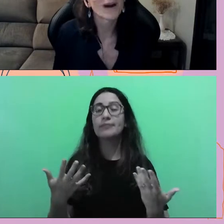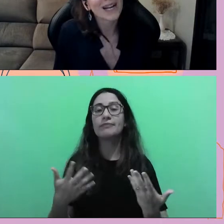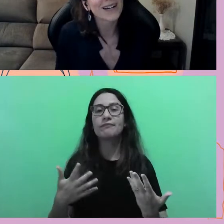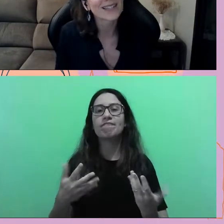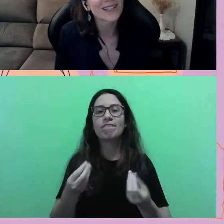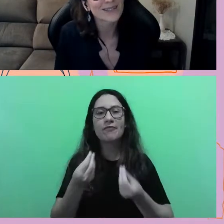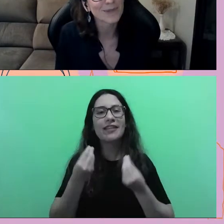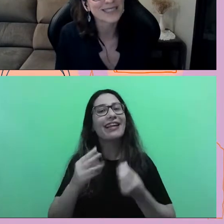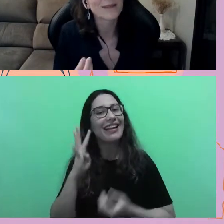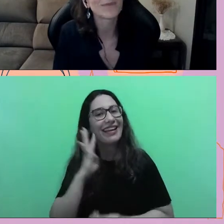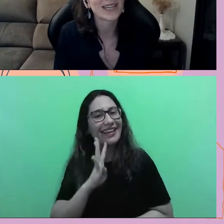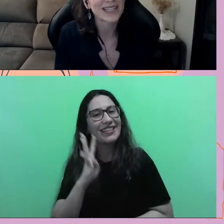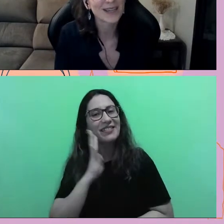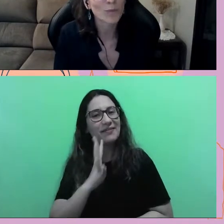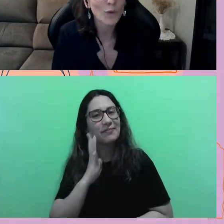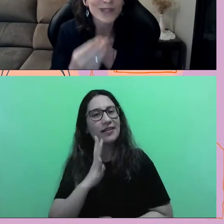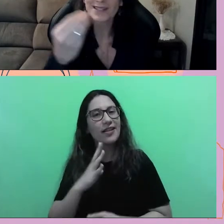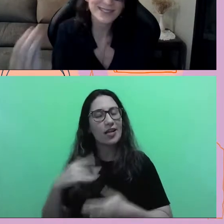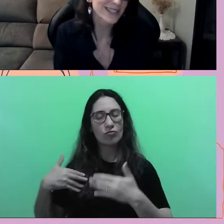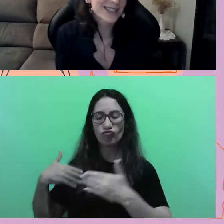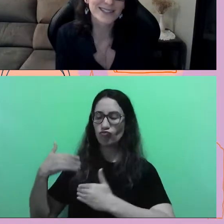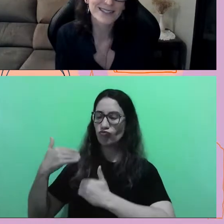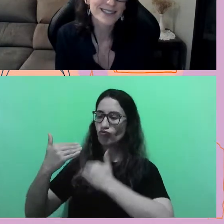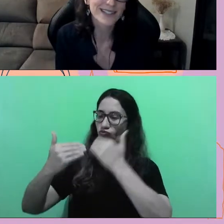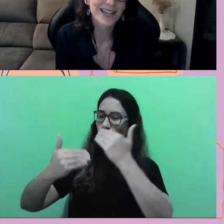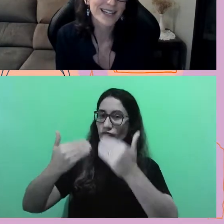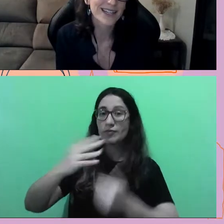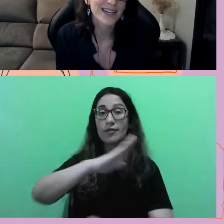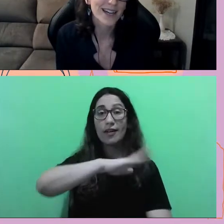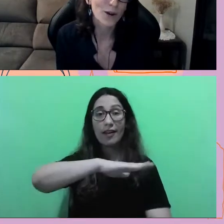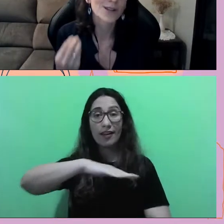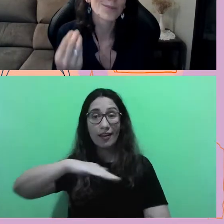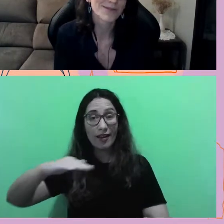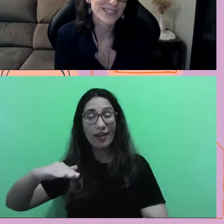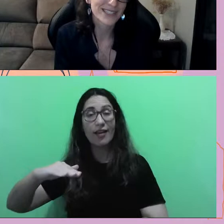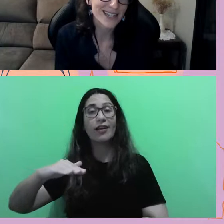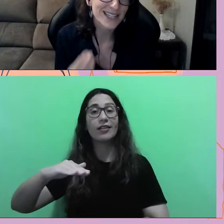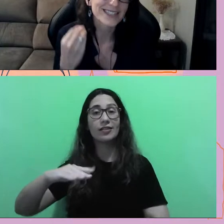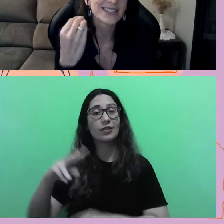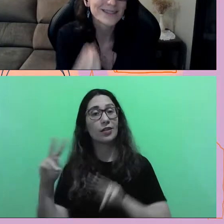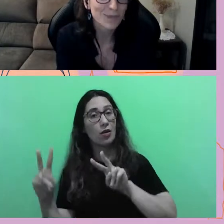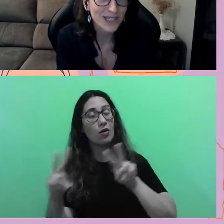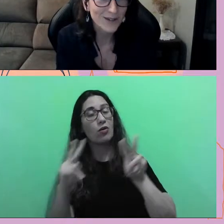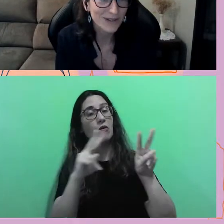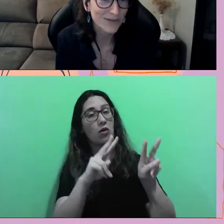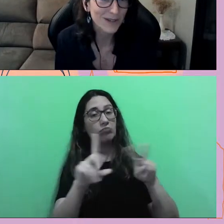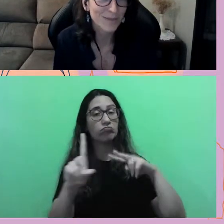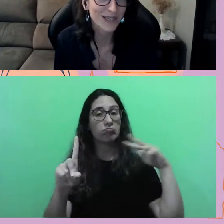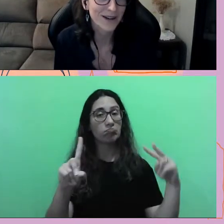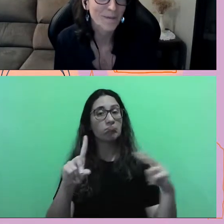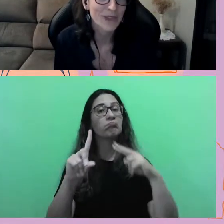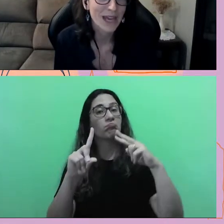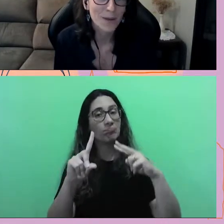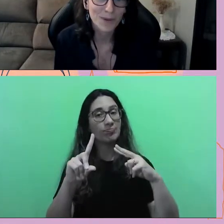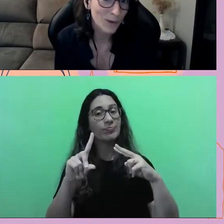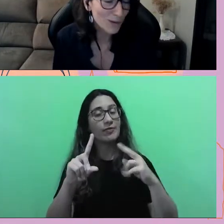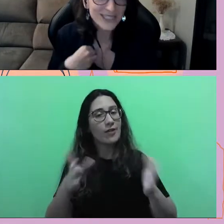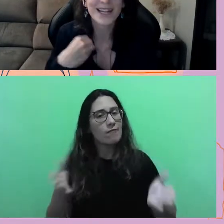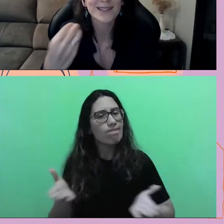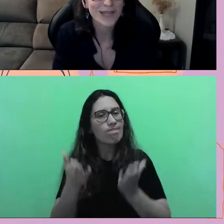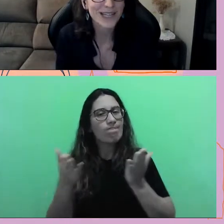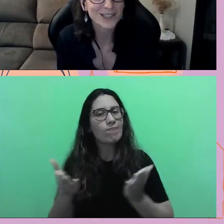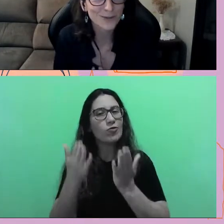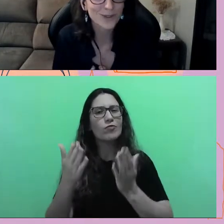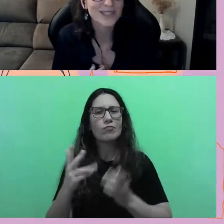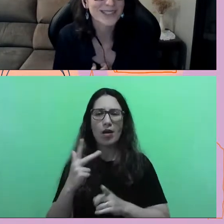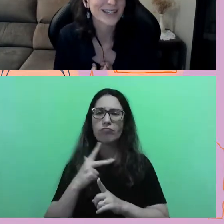muito bacana perceber que tantas crianças, né, olham para você e se inspiram, enfim, para